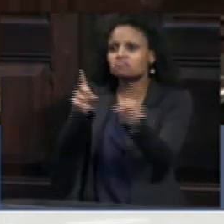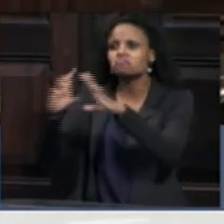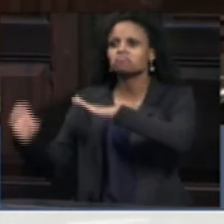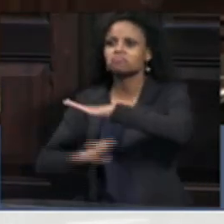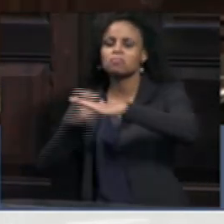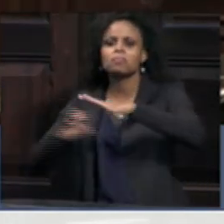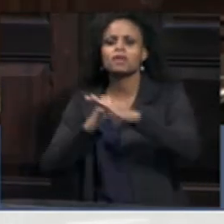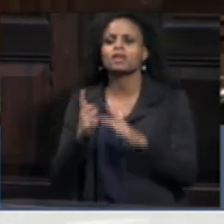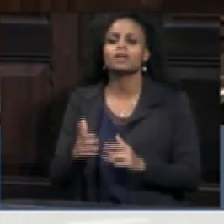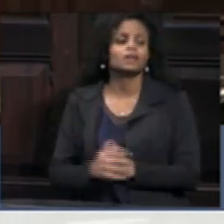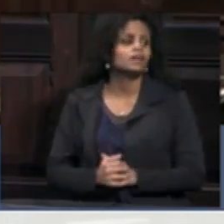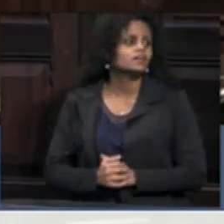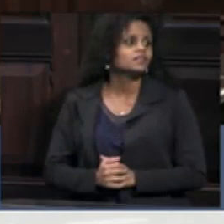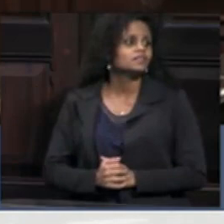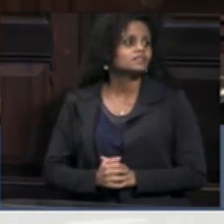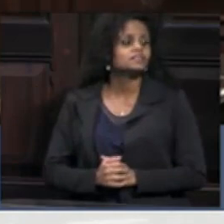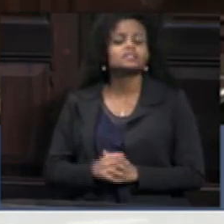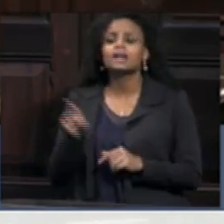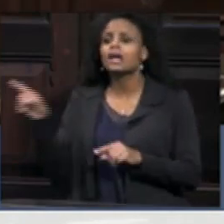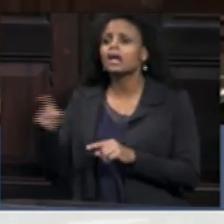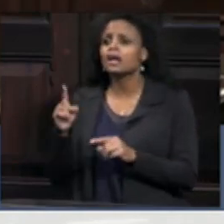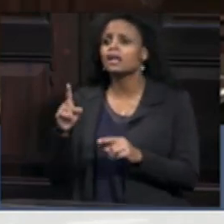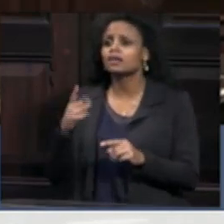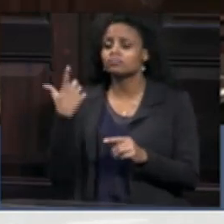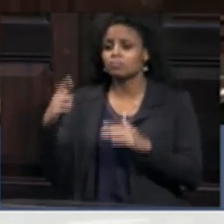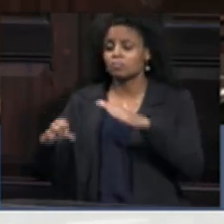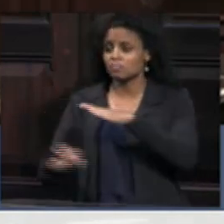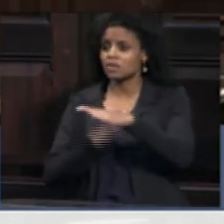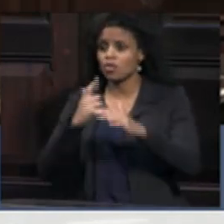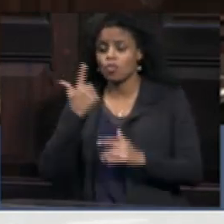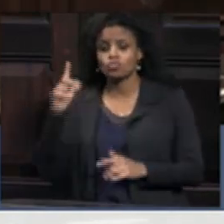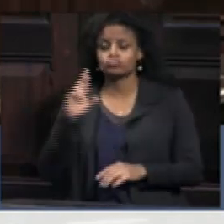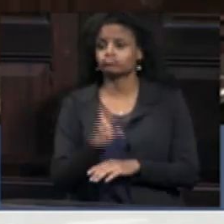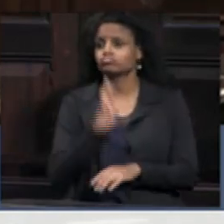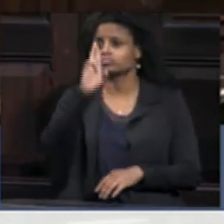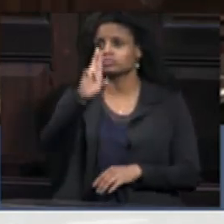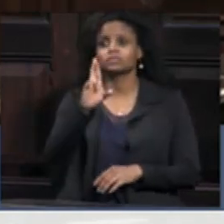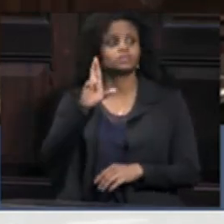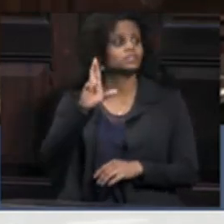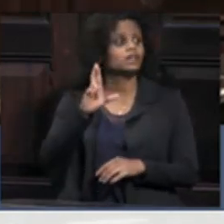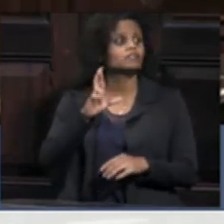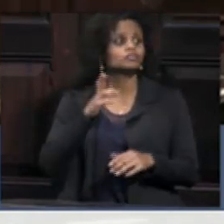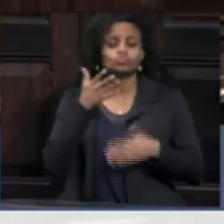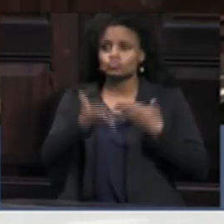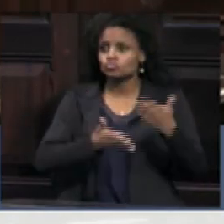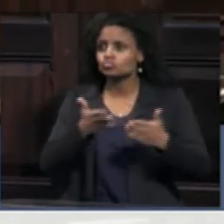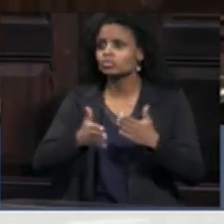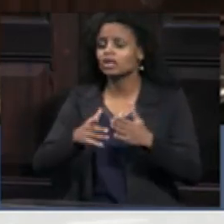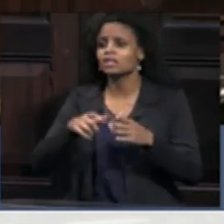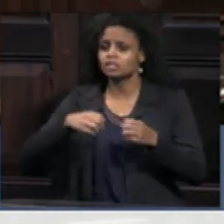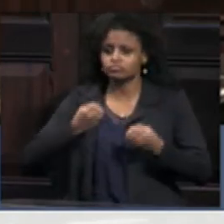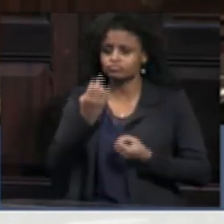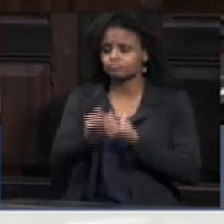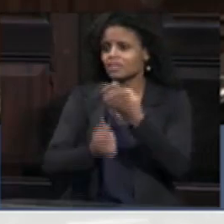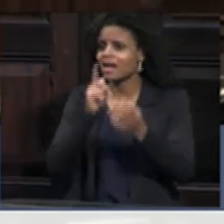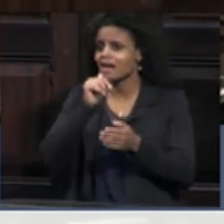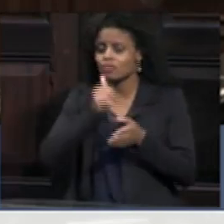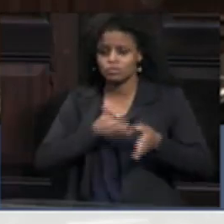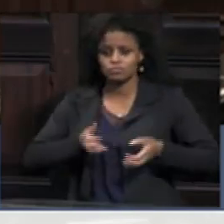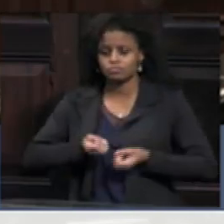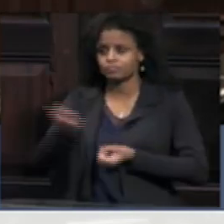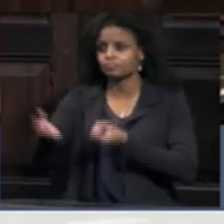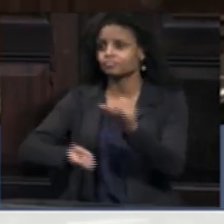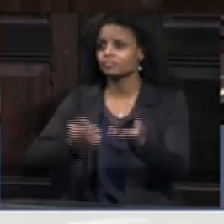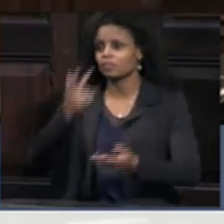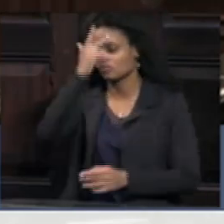privada a responsabilidade de ter água na casa das pessoas,